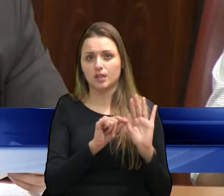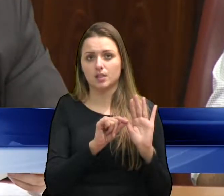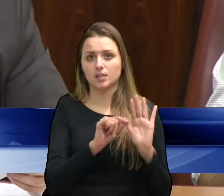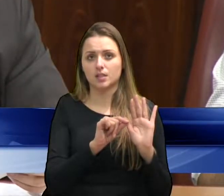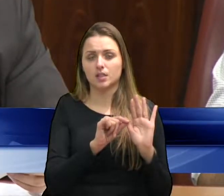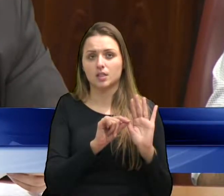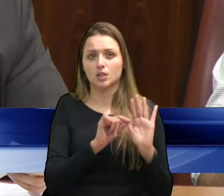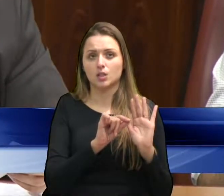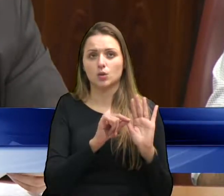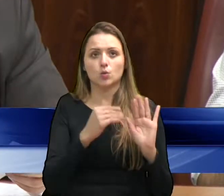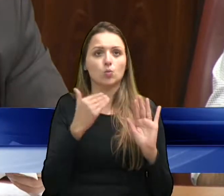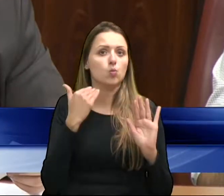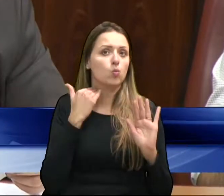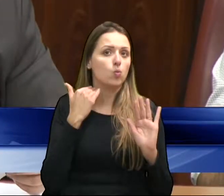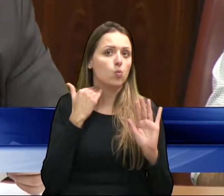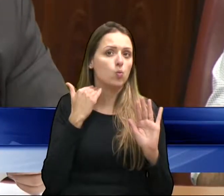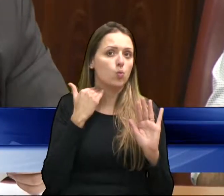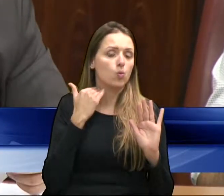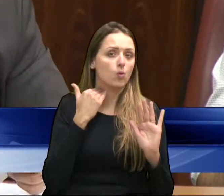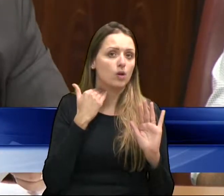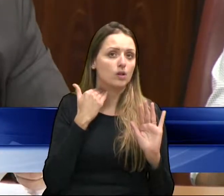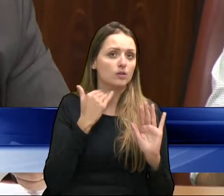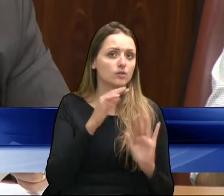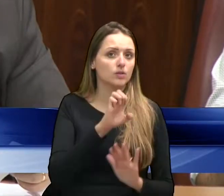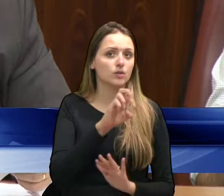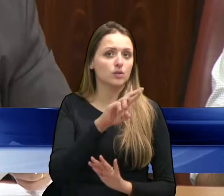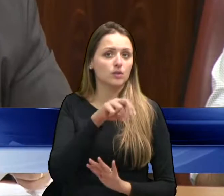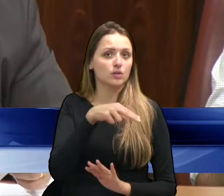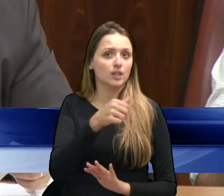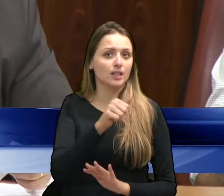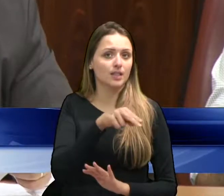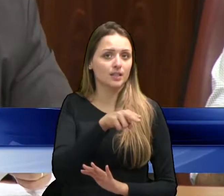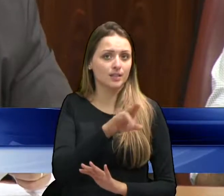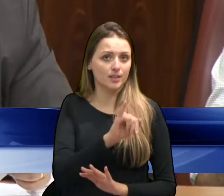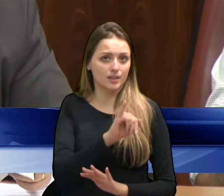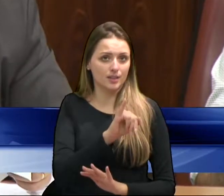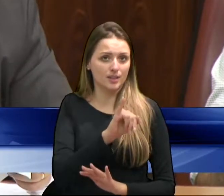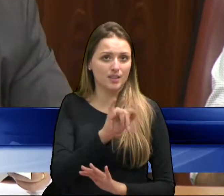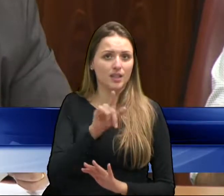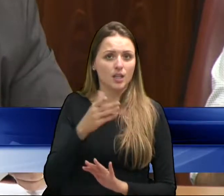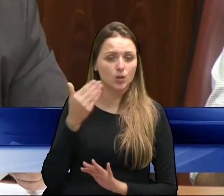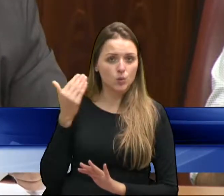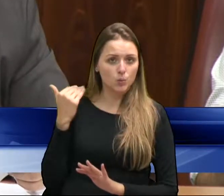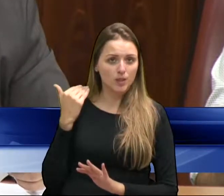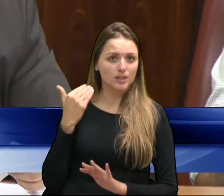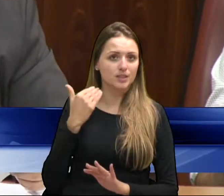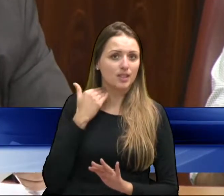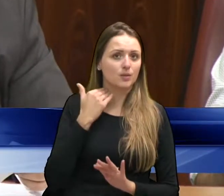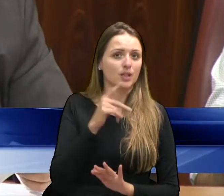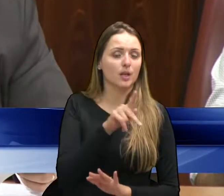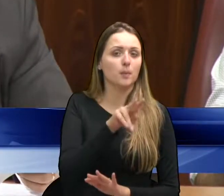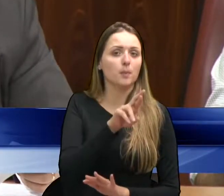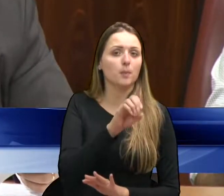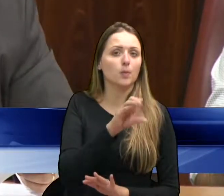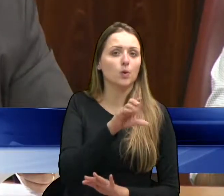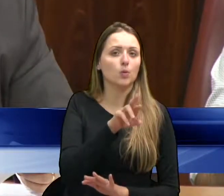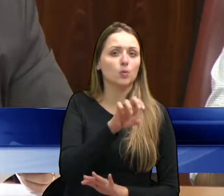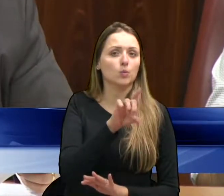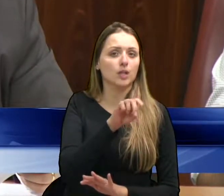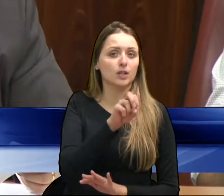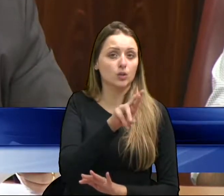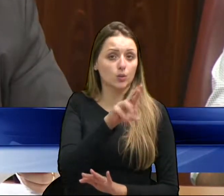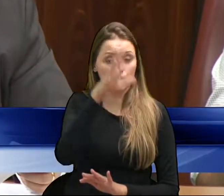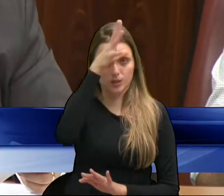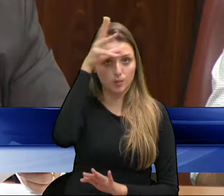procurador, não sei se continua sendo, Hernani Vieira Estradioto. Ele era o procurador do município à época. E